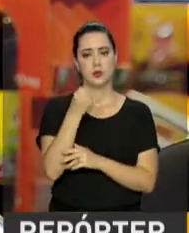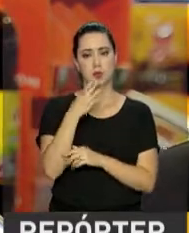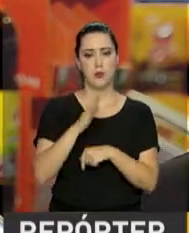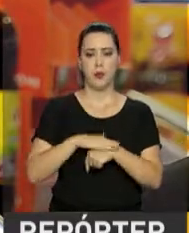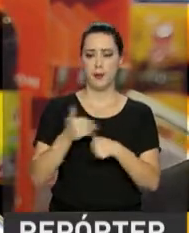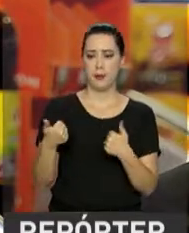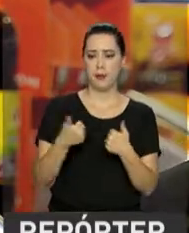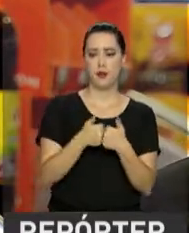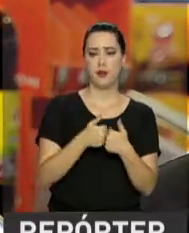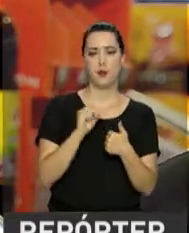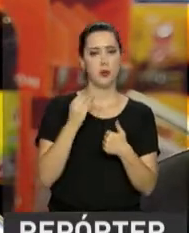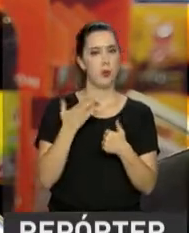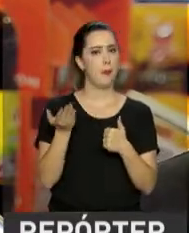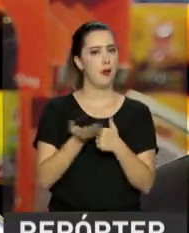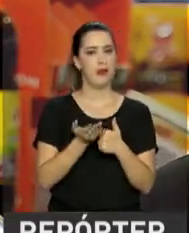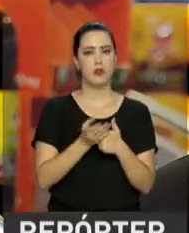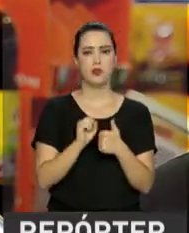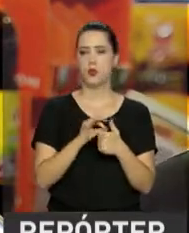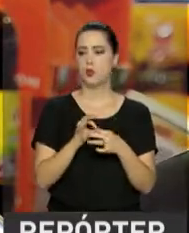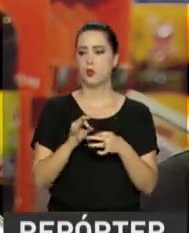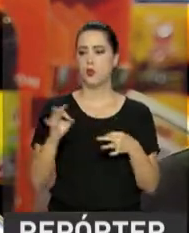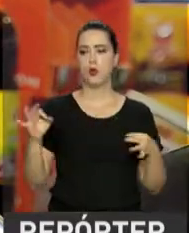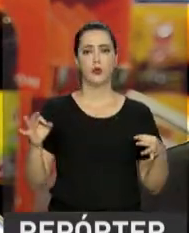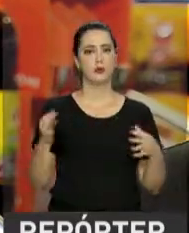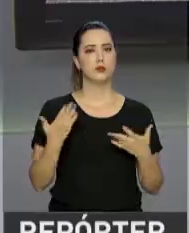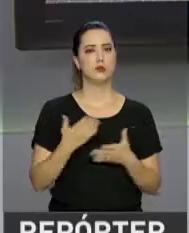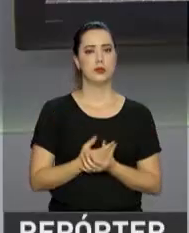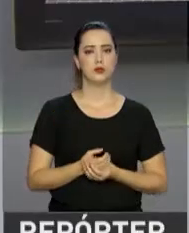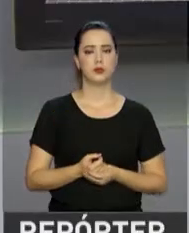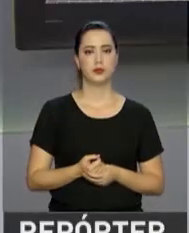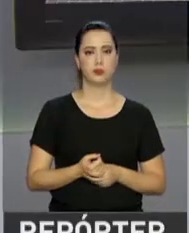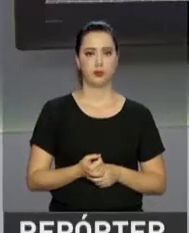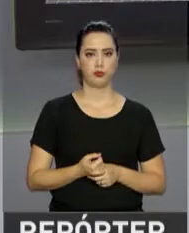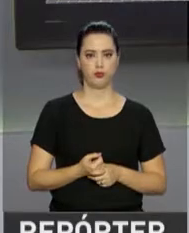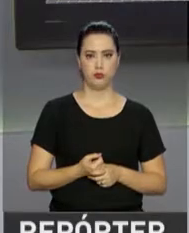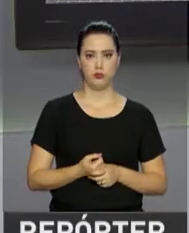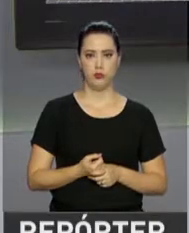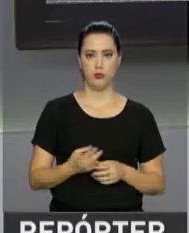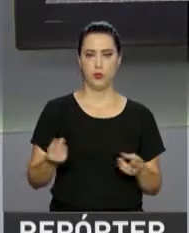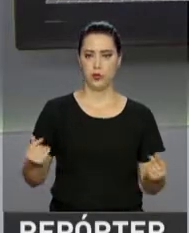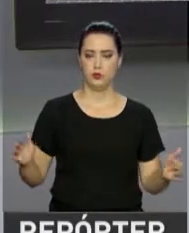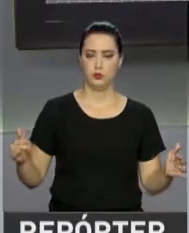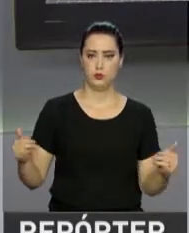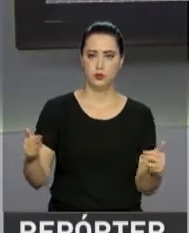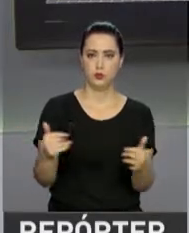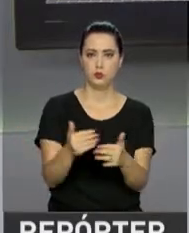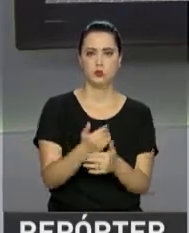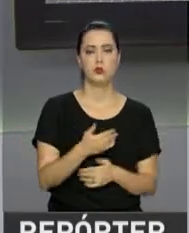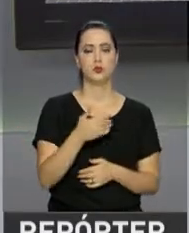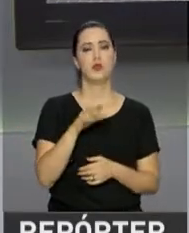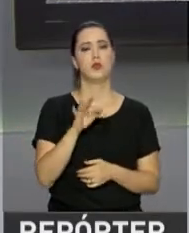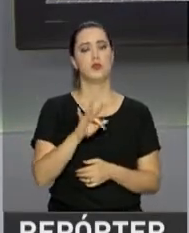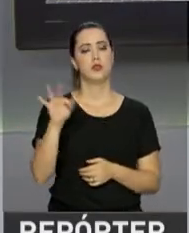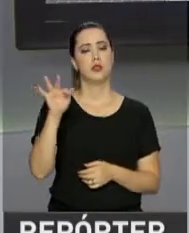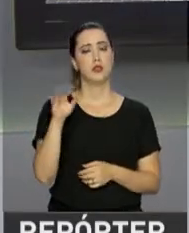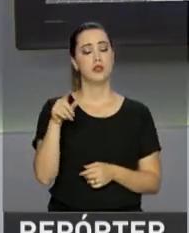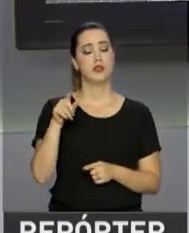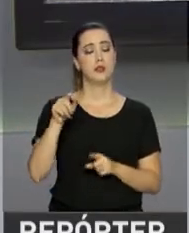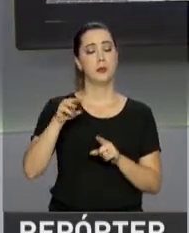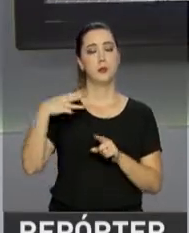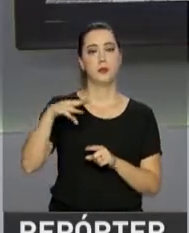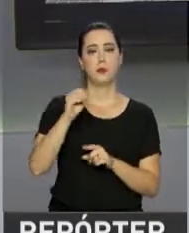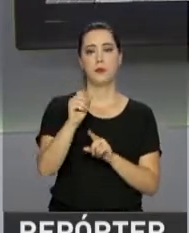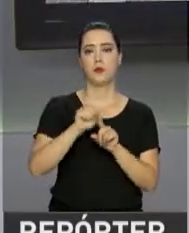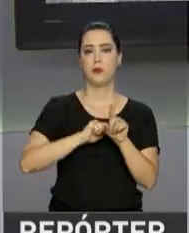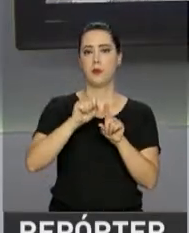curto prazo pra médio prazo e para o longo prazo a arrecadação federal no mês de março foi a melhor